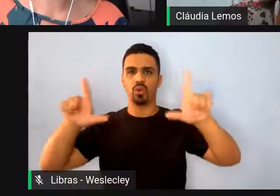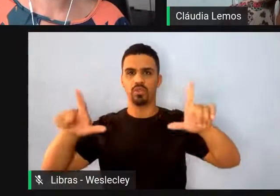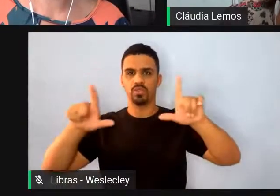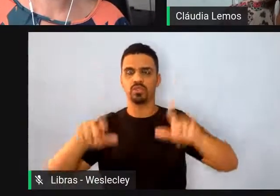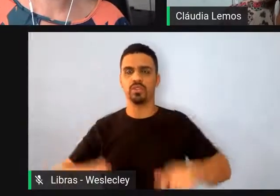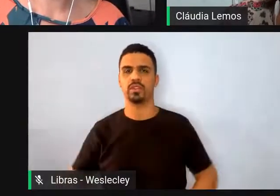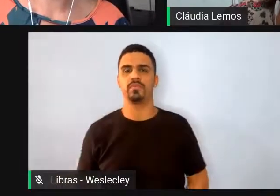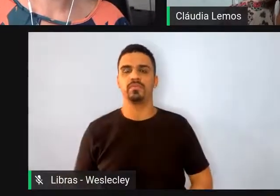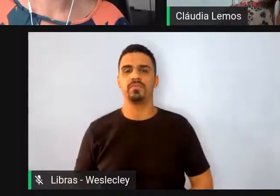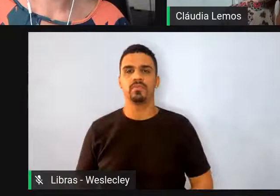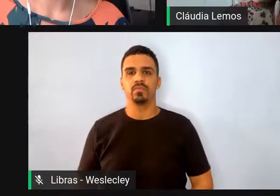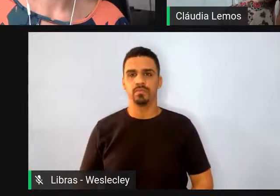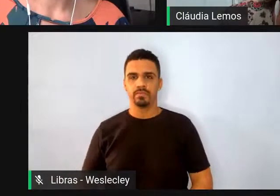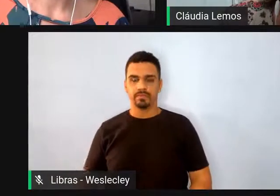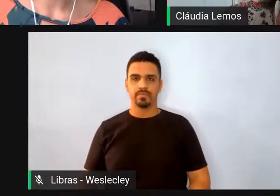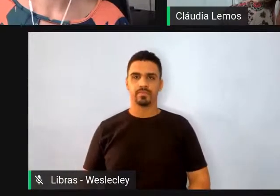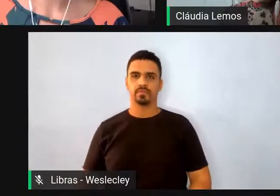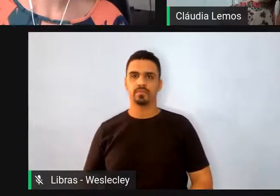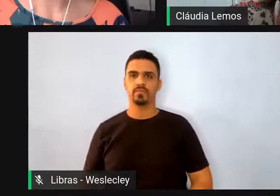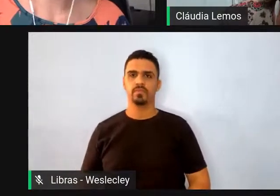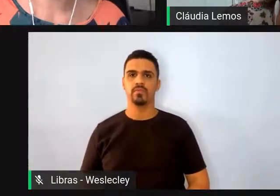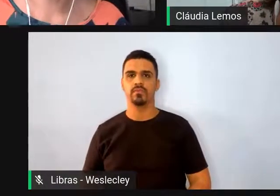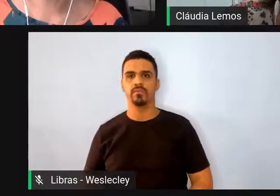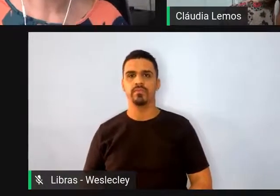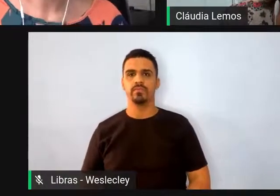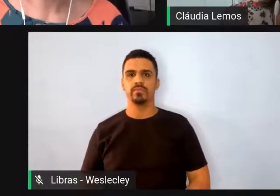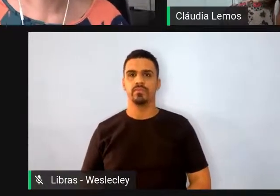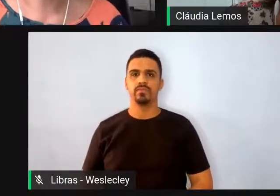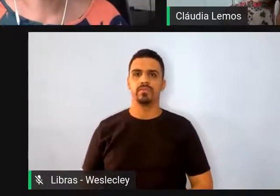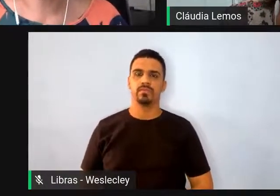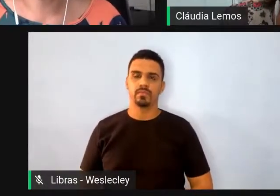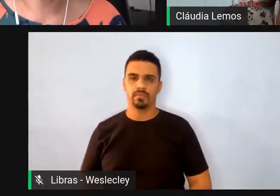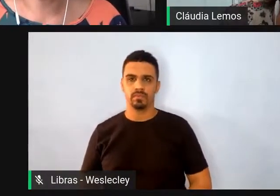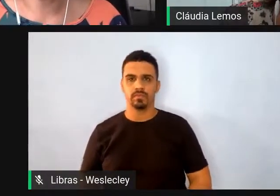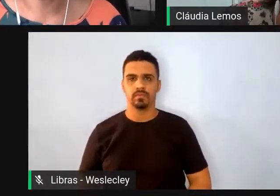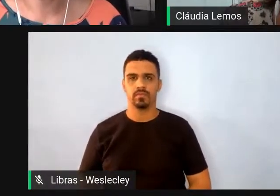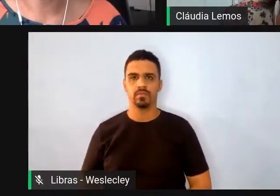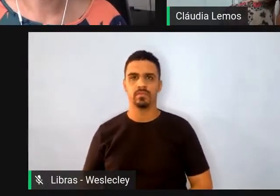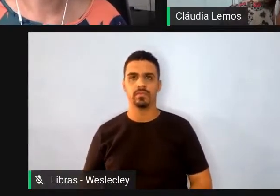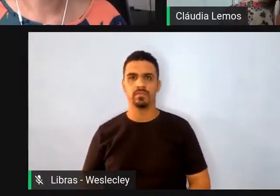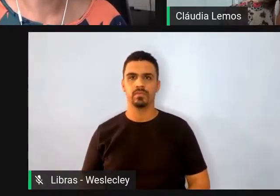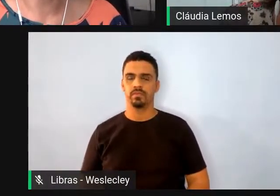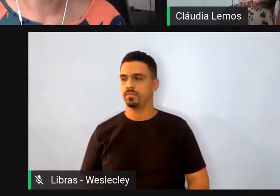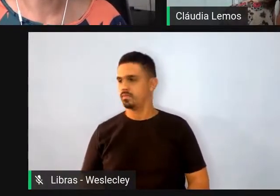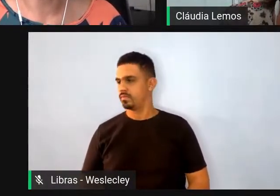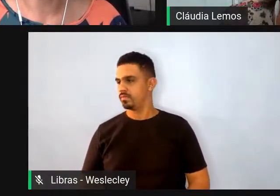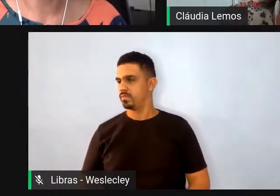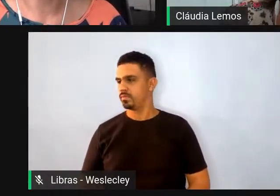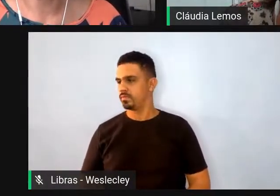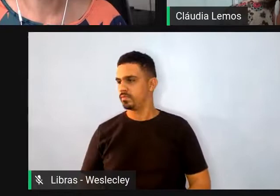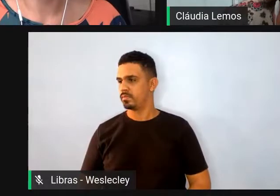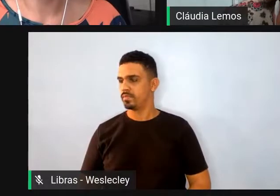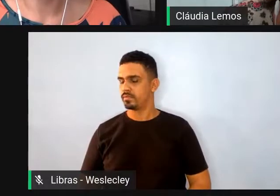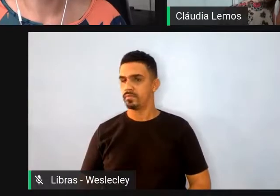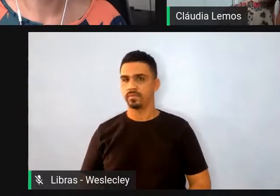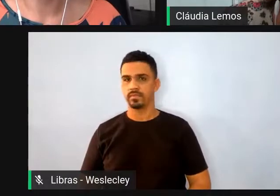tá, peraí. Como é que eu faço? Volta lá. Será que peraí.